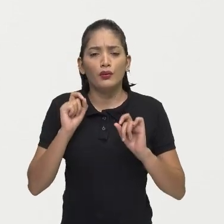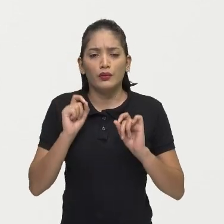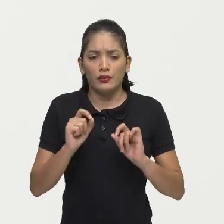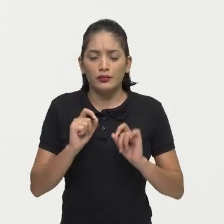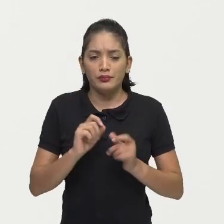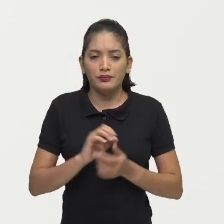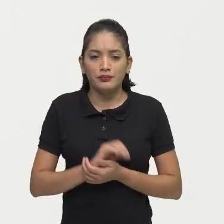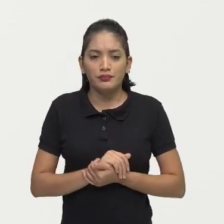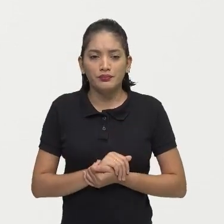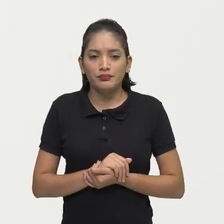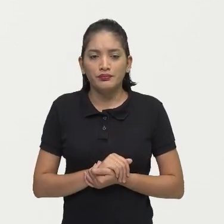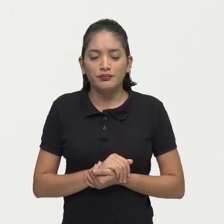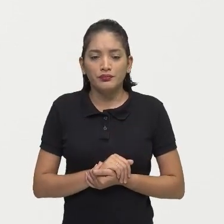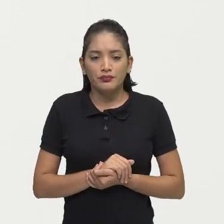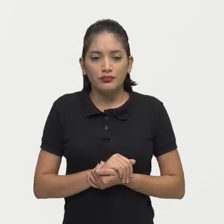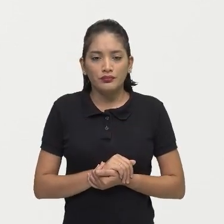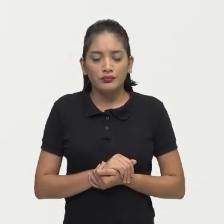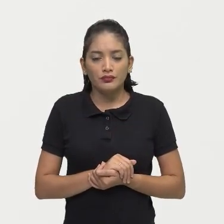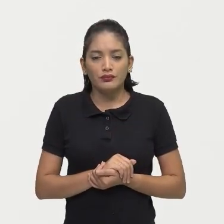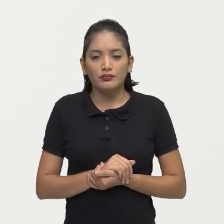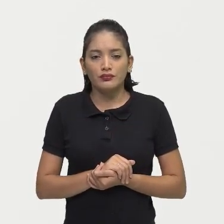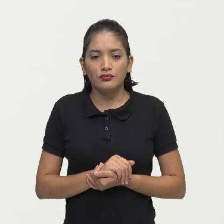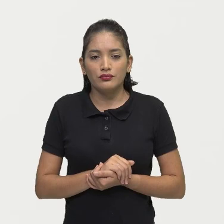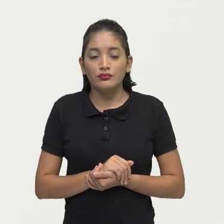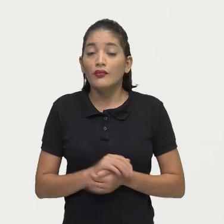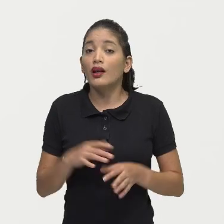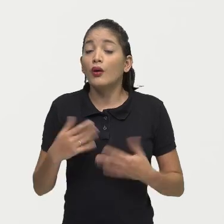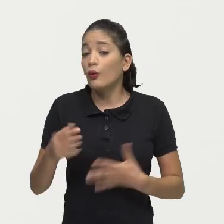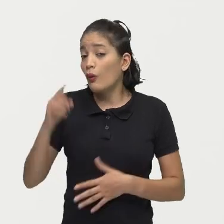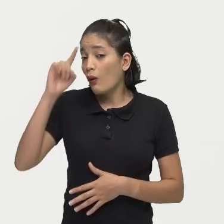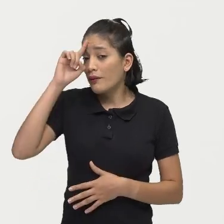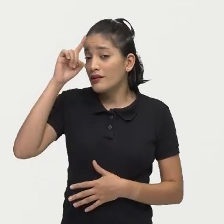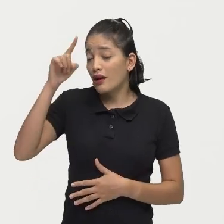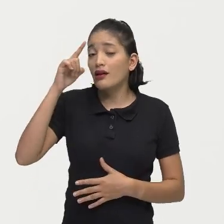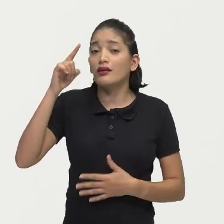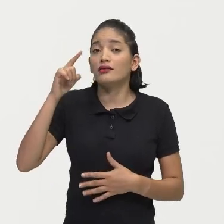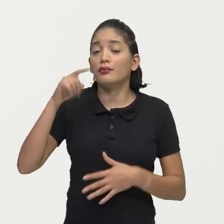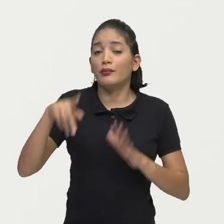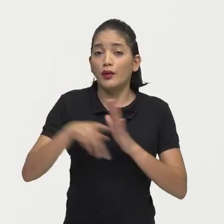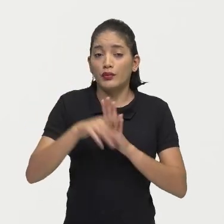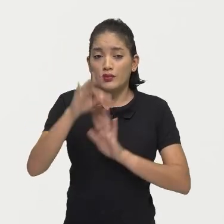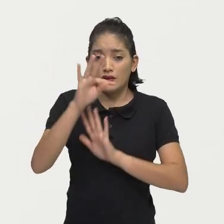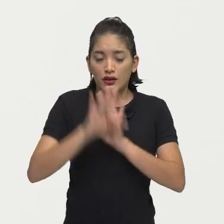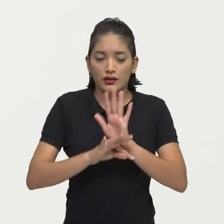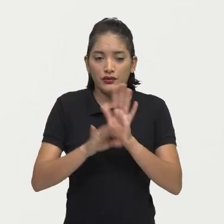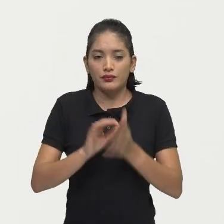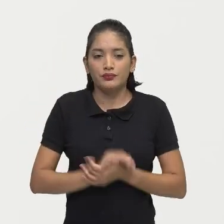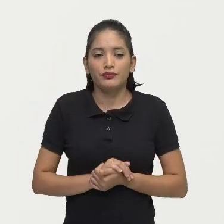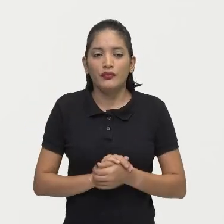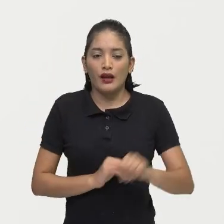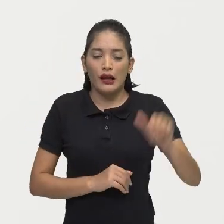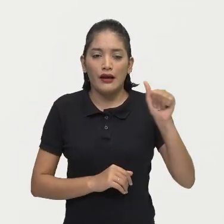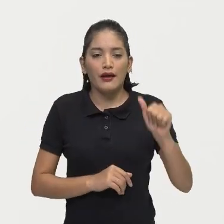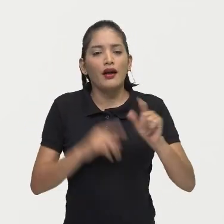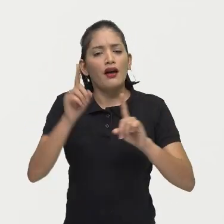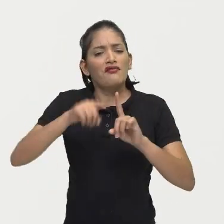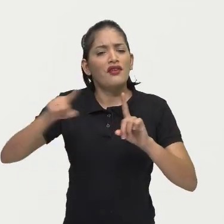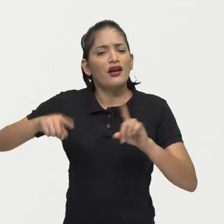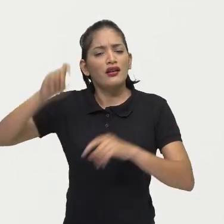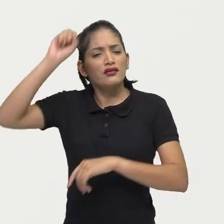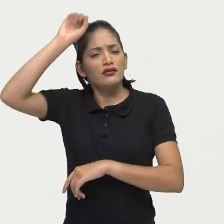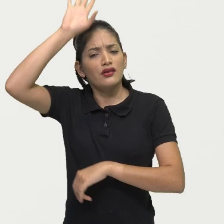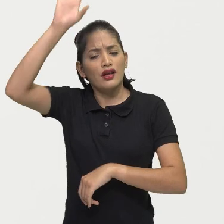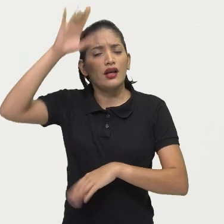ver. Text idea, a ideia do texto. Eu tenho o seguinte, né? A variedade de baleias que o